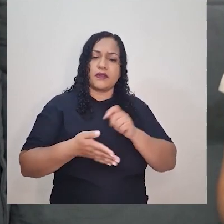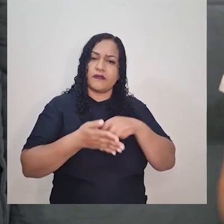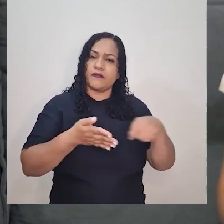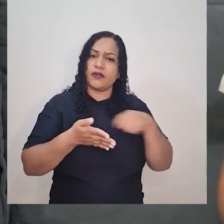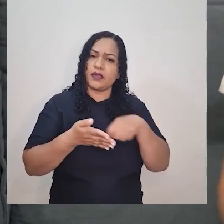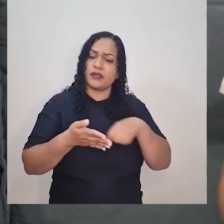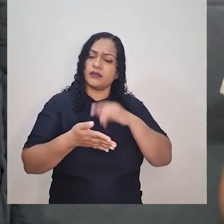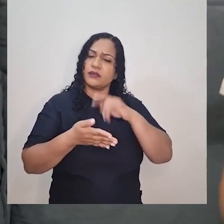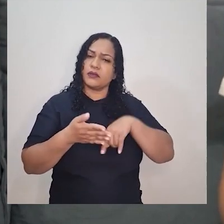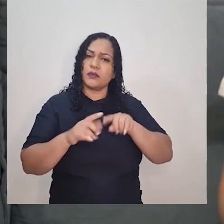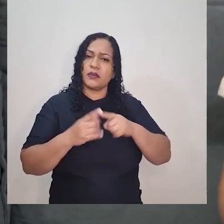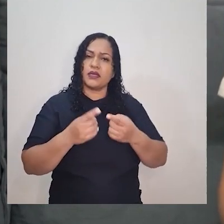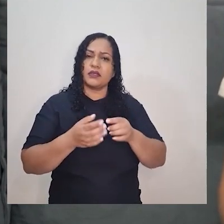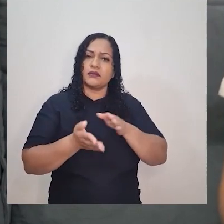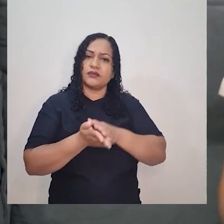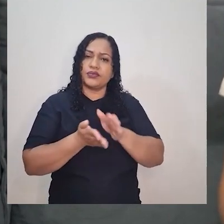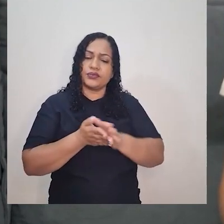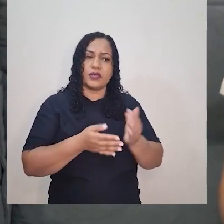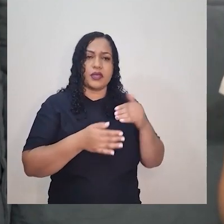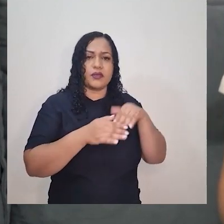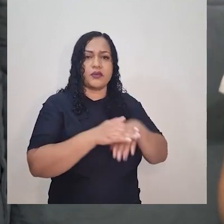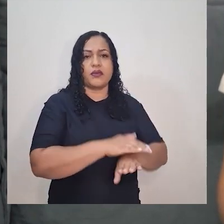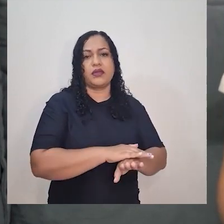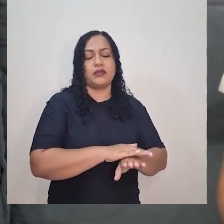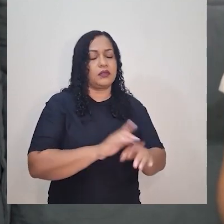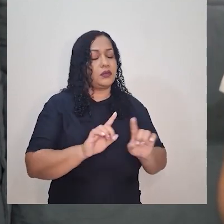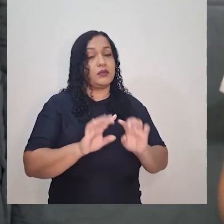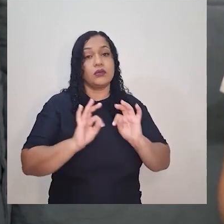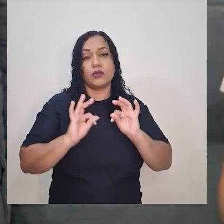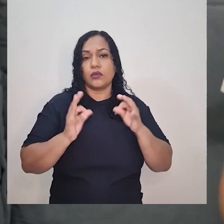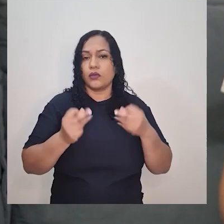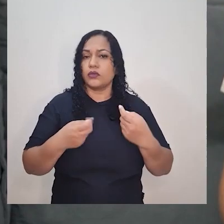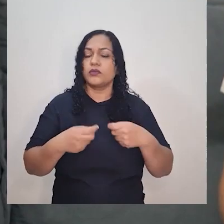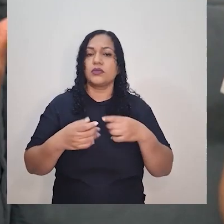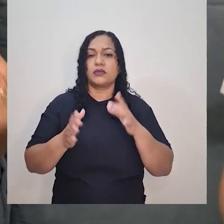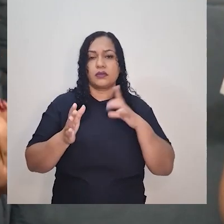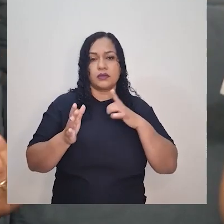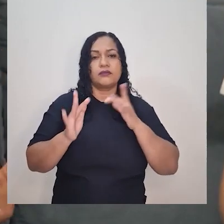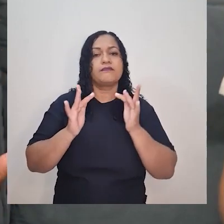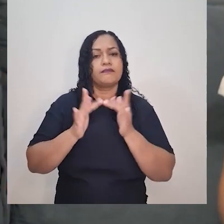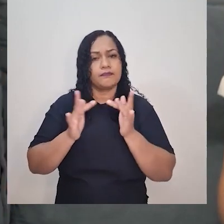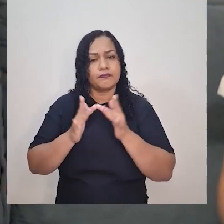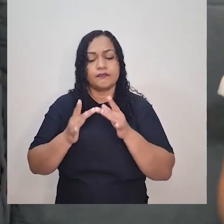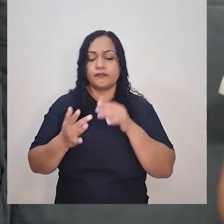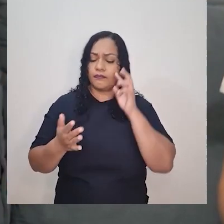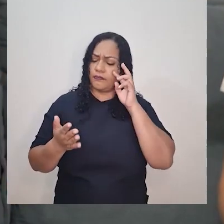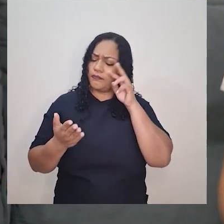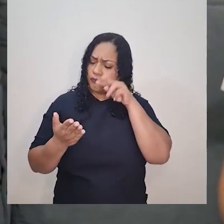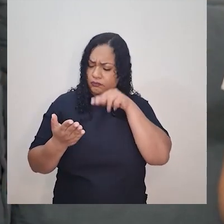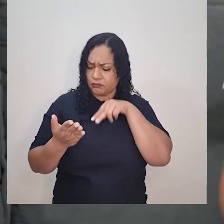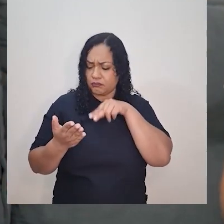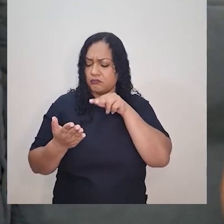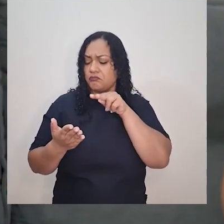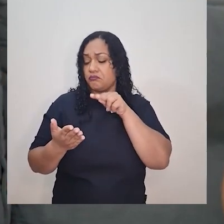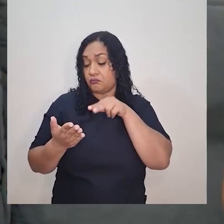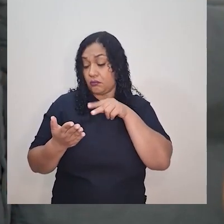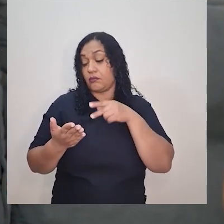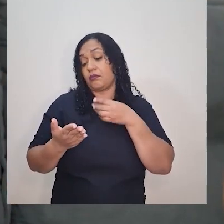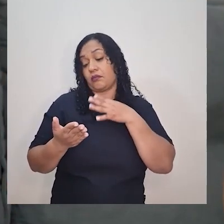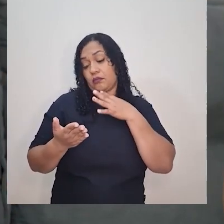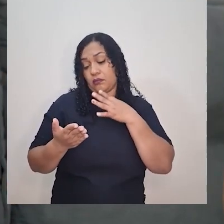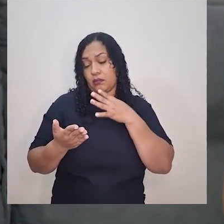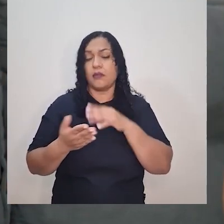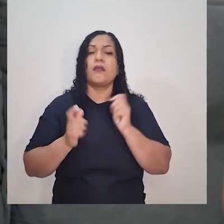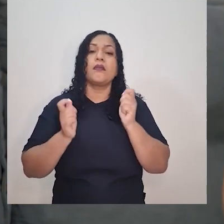ser um documento onde todos tenham acesso, onde todos nesse processo de coletividade possam dialogar,